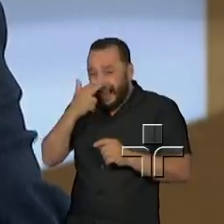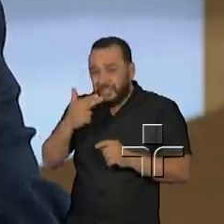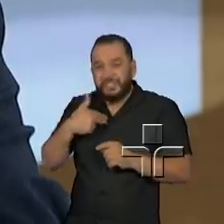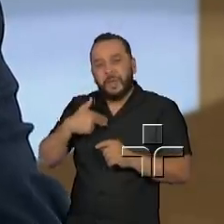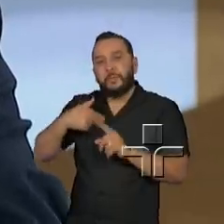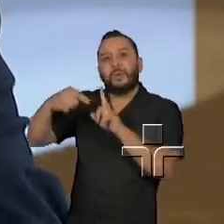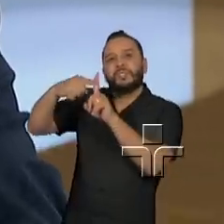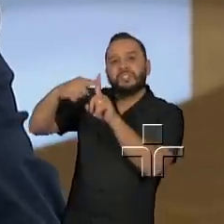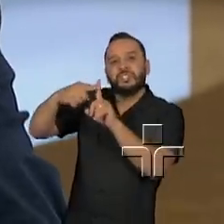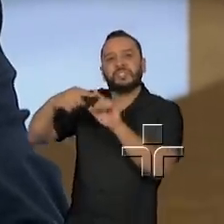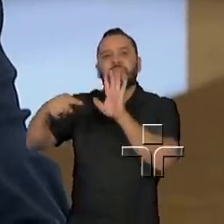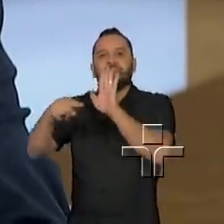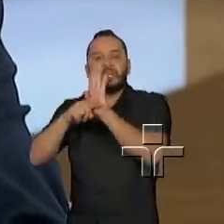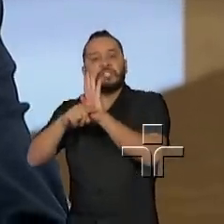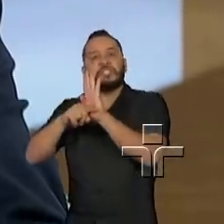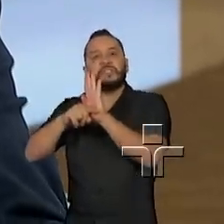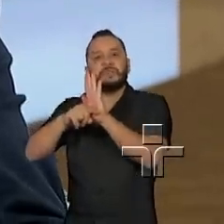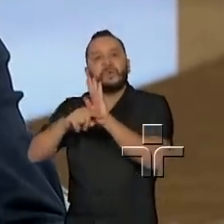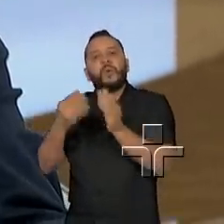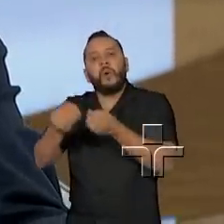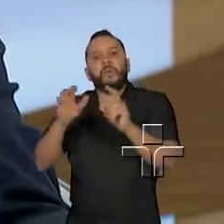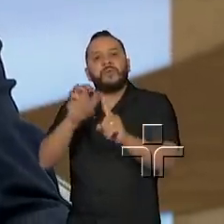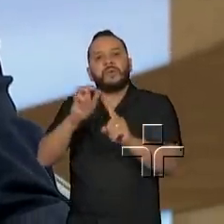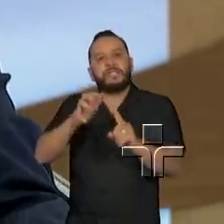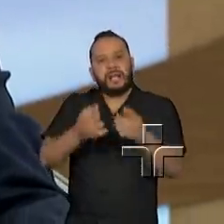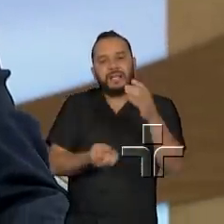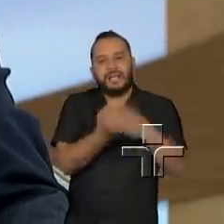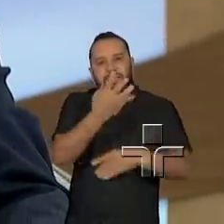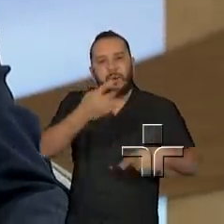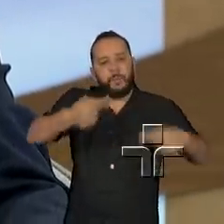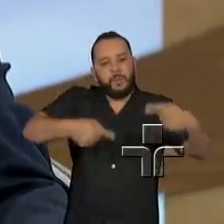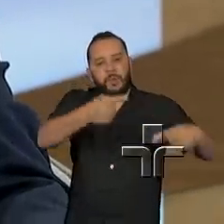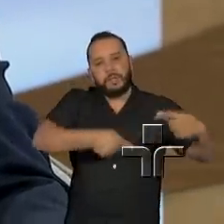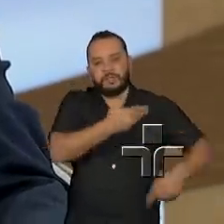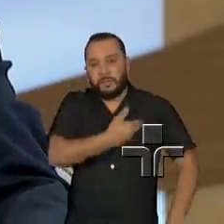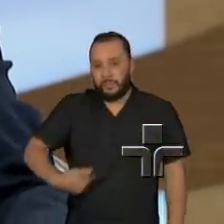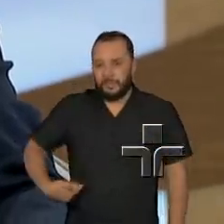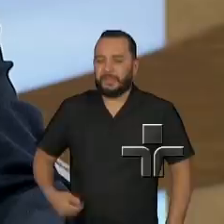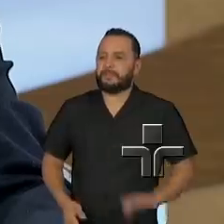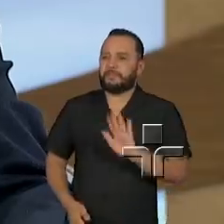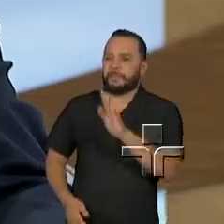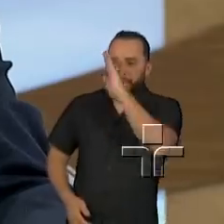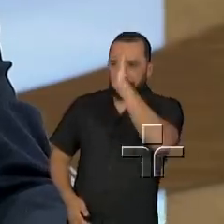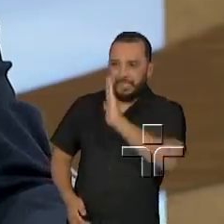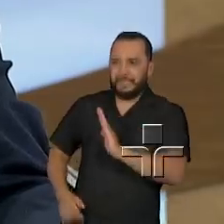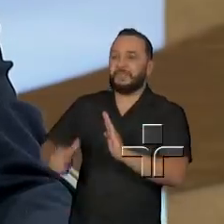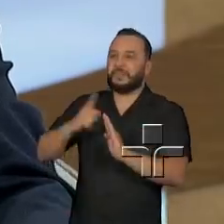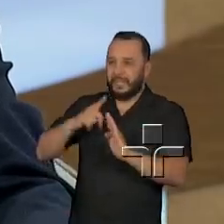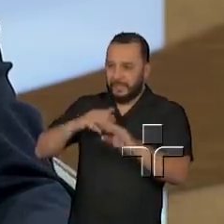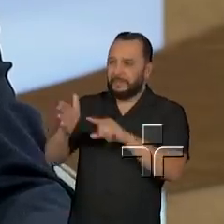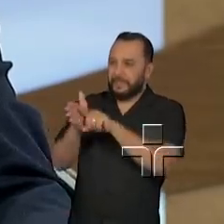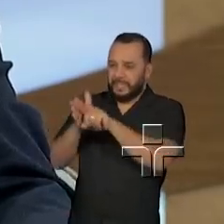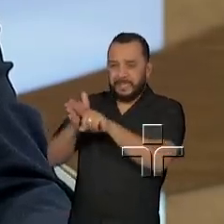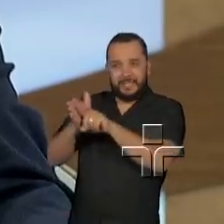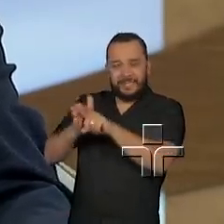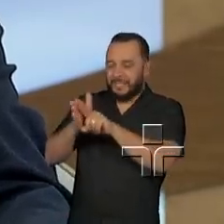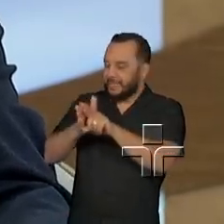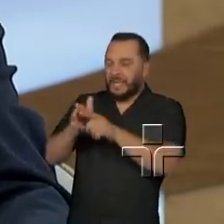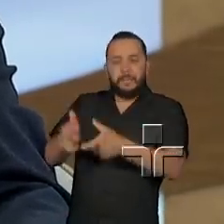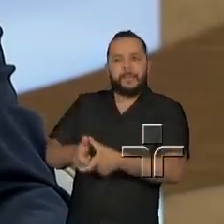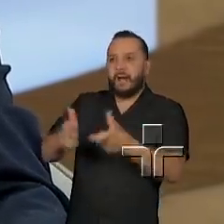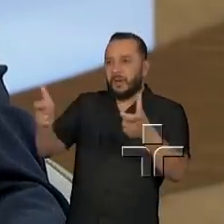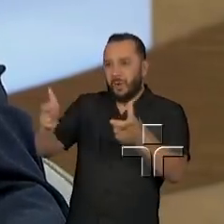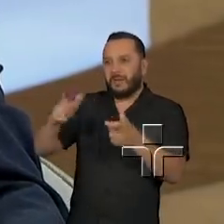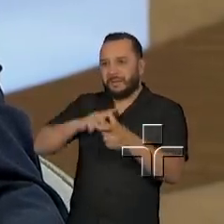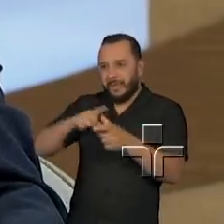Bernardo. Acreditem ou não, o Brasil hoje ele tem a maior parte da produção de pesquisa sobre o efeito